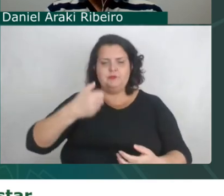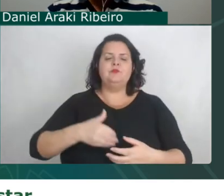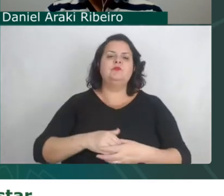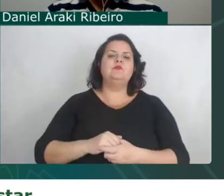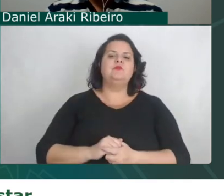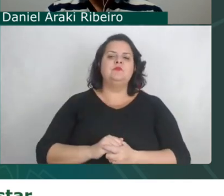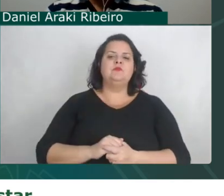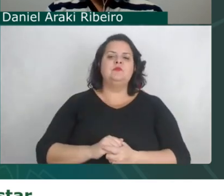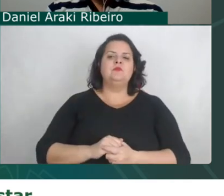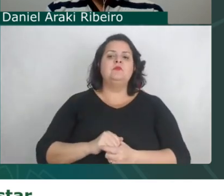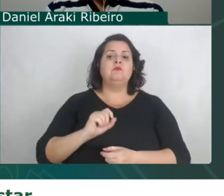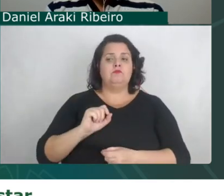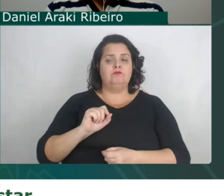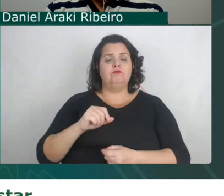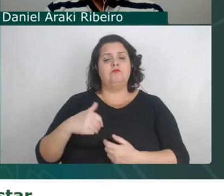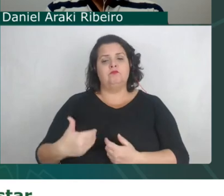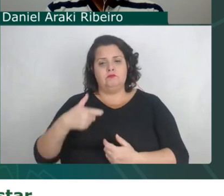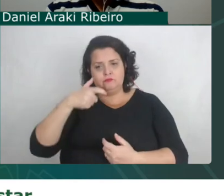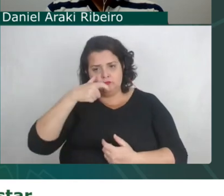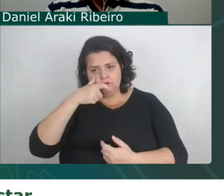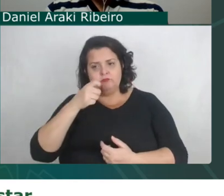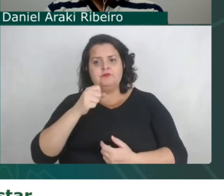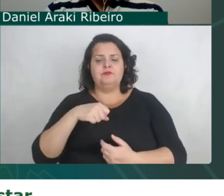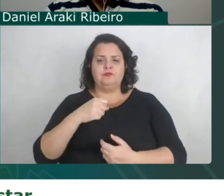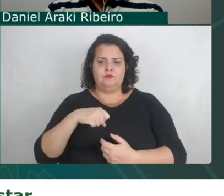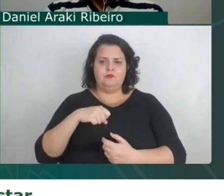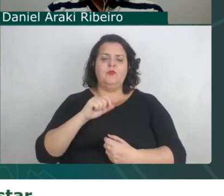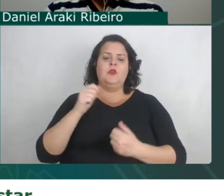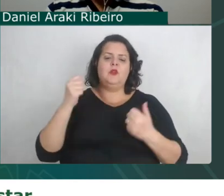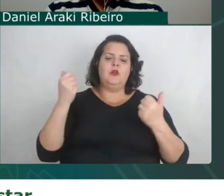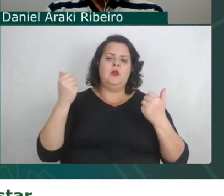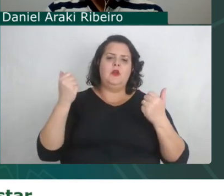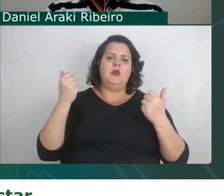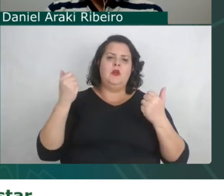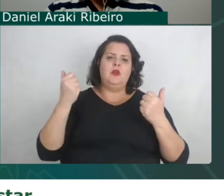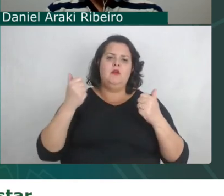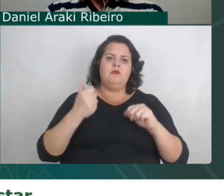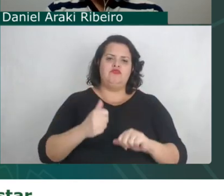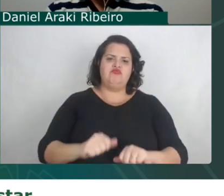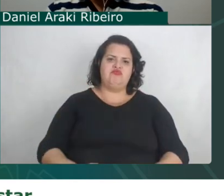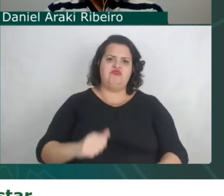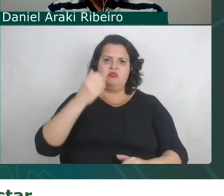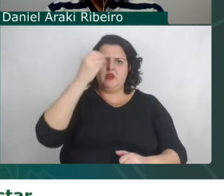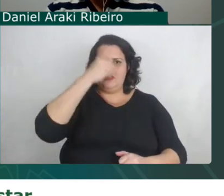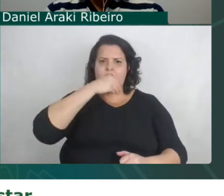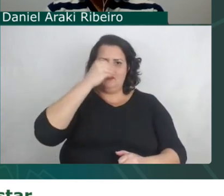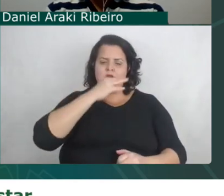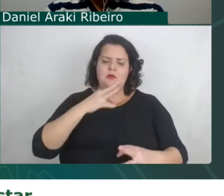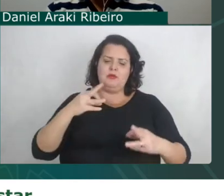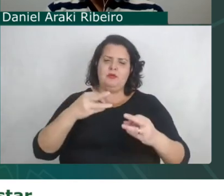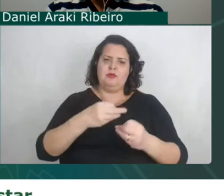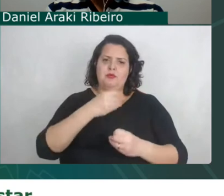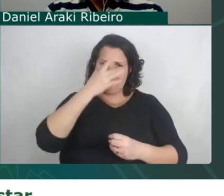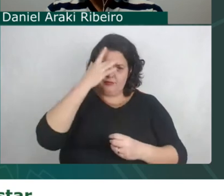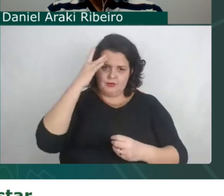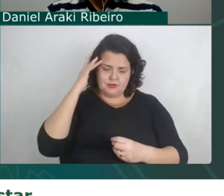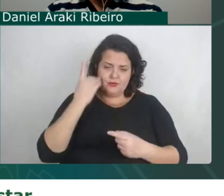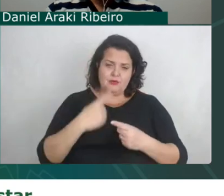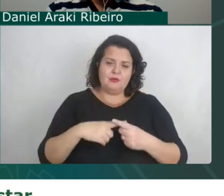diretamente proporcional à precariedade e à vulnerabilidade das pessoas. Né? Por mais que a gente